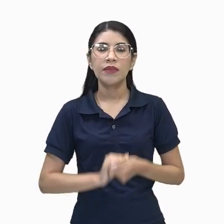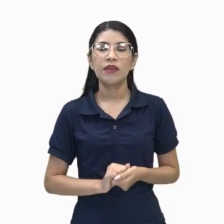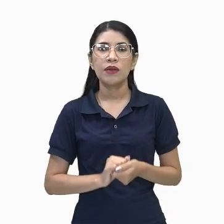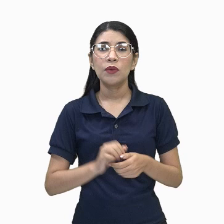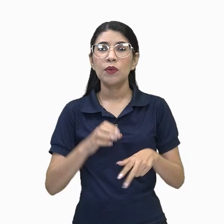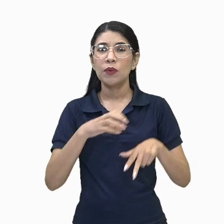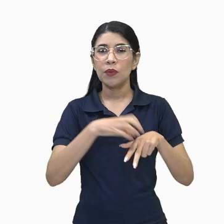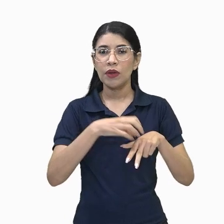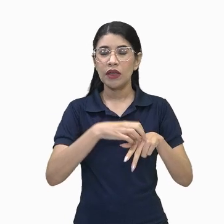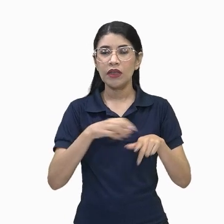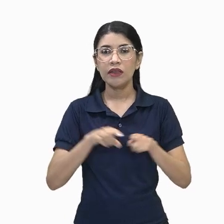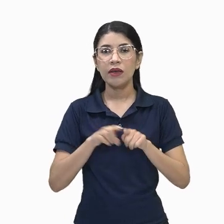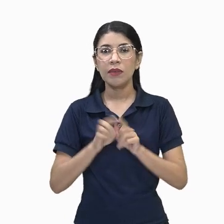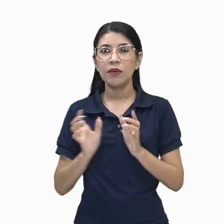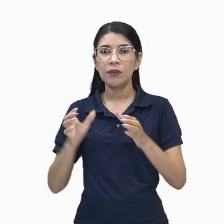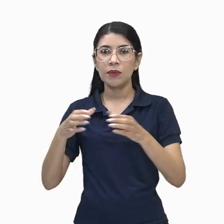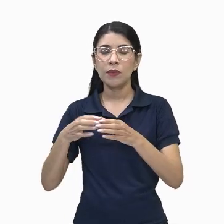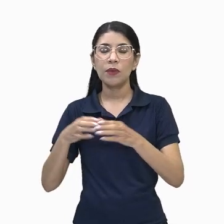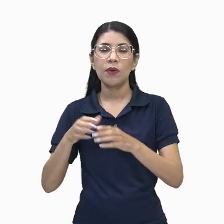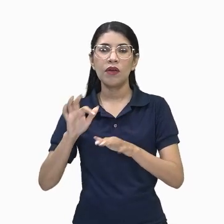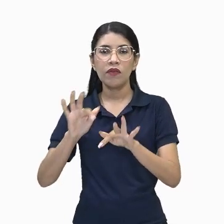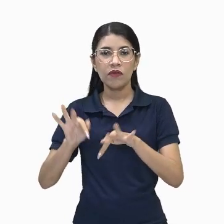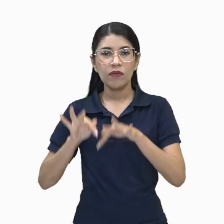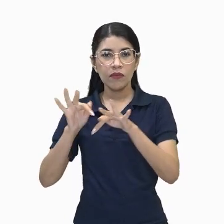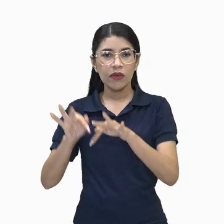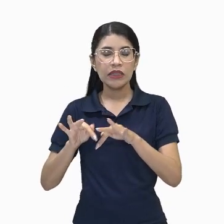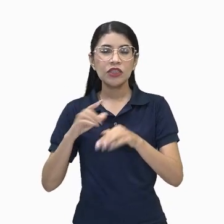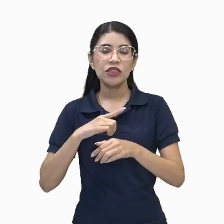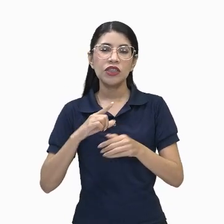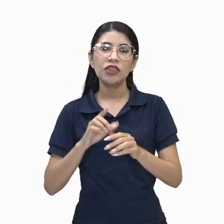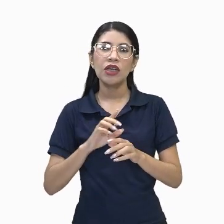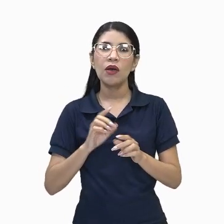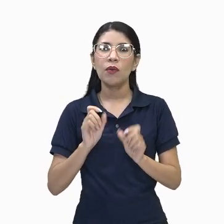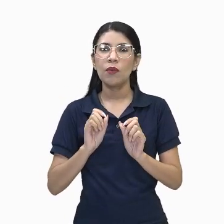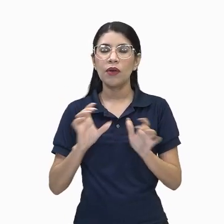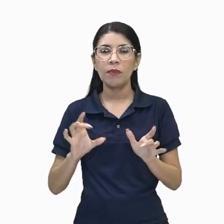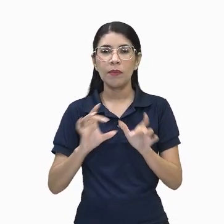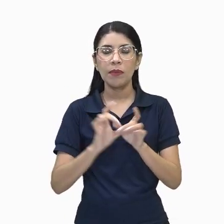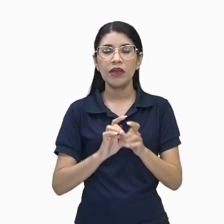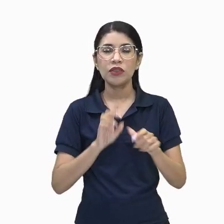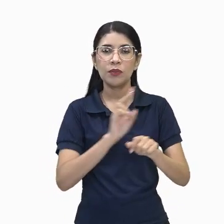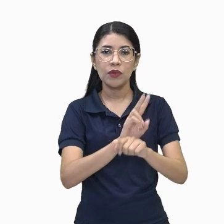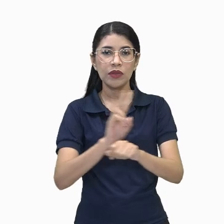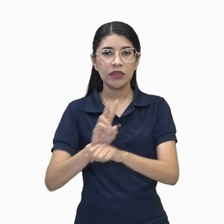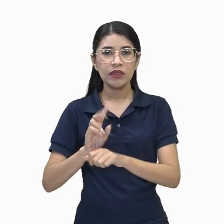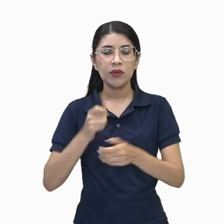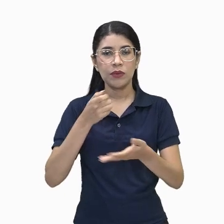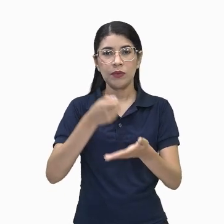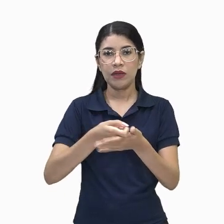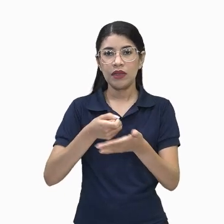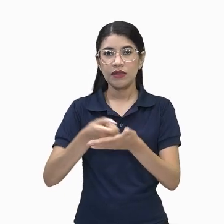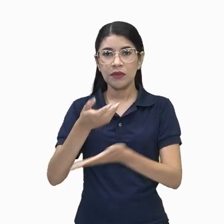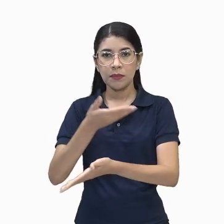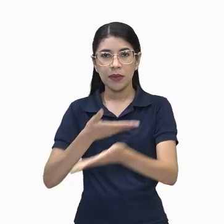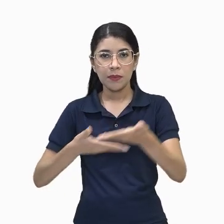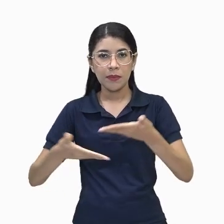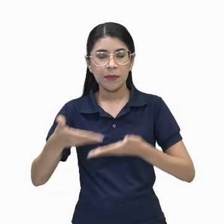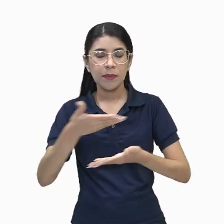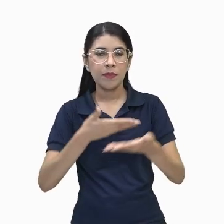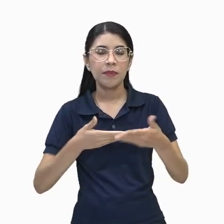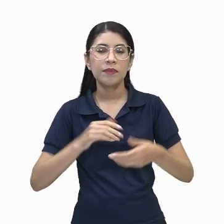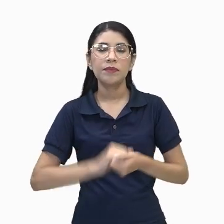e seus servos constituíam laços individuais de proteção e de obrigação mútua. Na